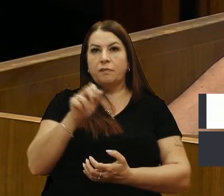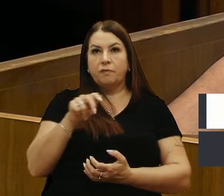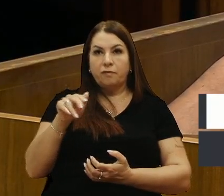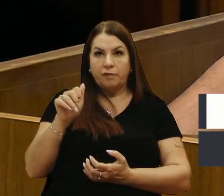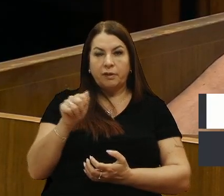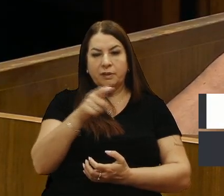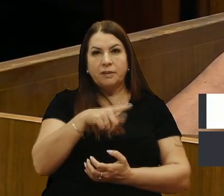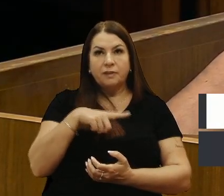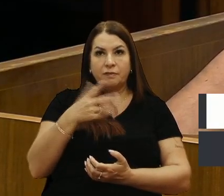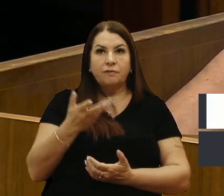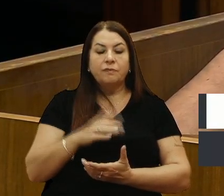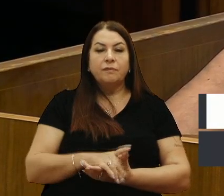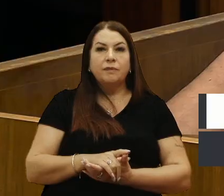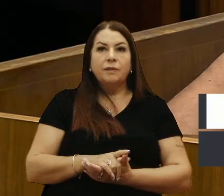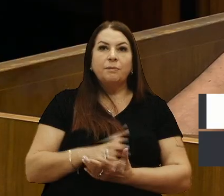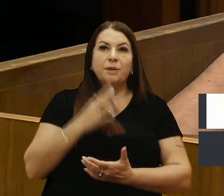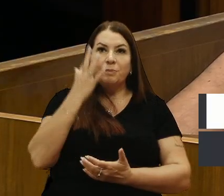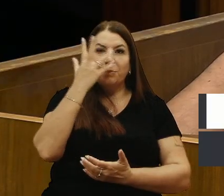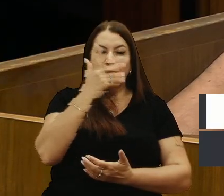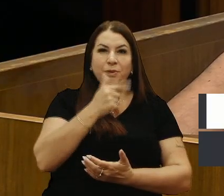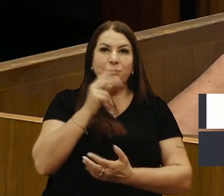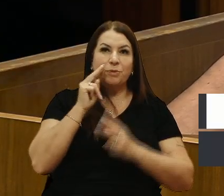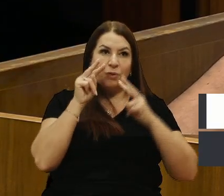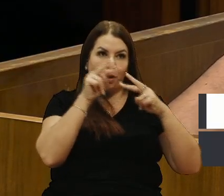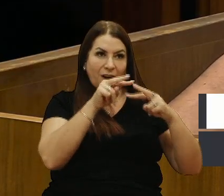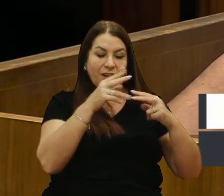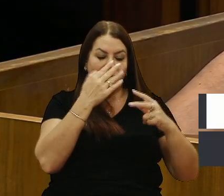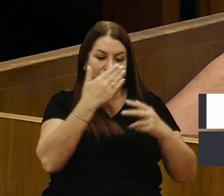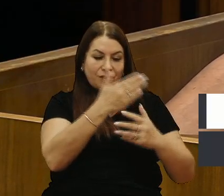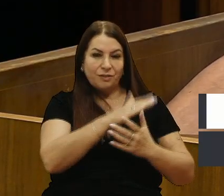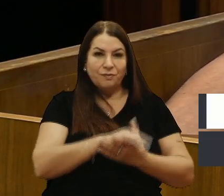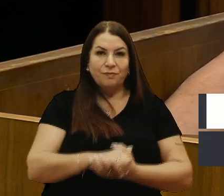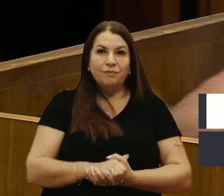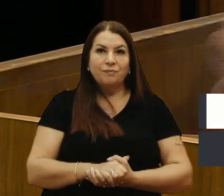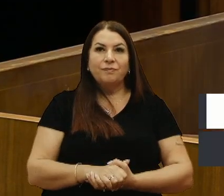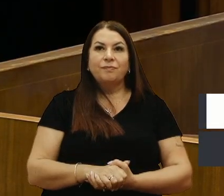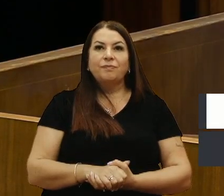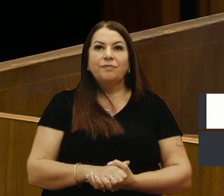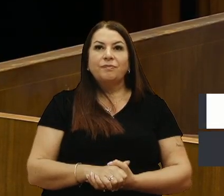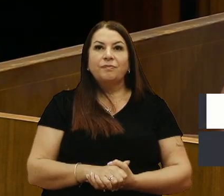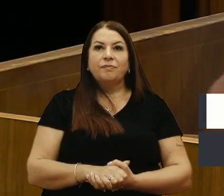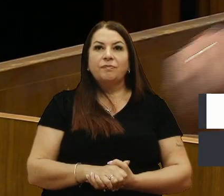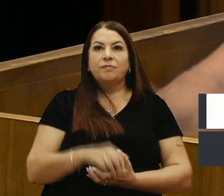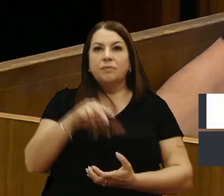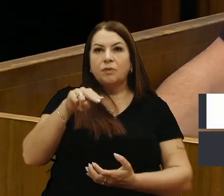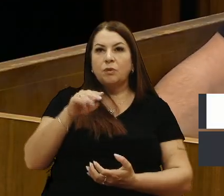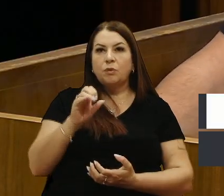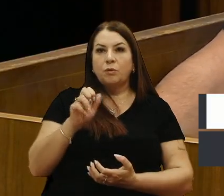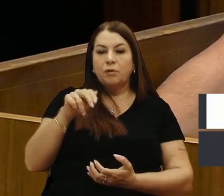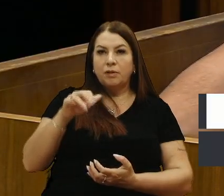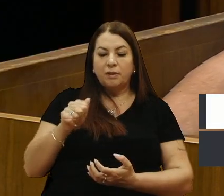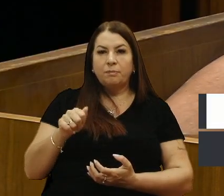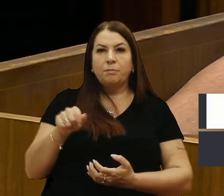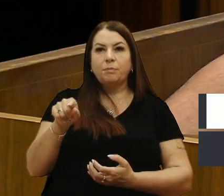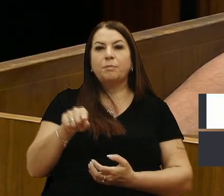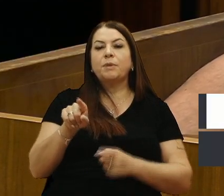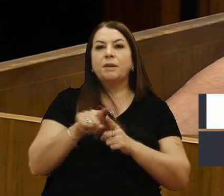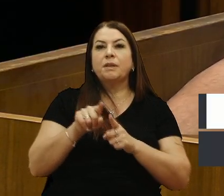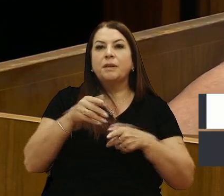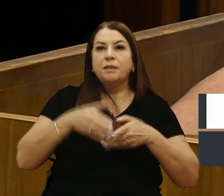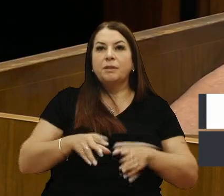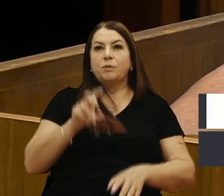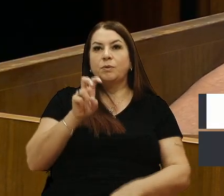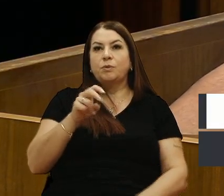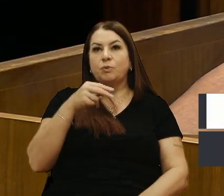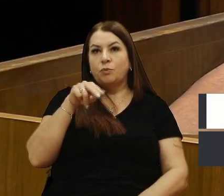então fica mais bonito nós olhar de frente aqui. Bom, Noêmia Sutil Oliveira de Jesus nasceu em 5